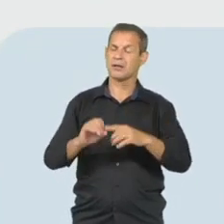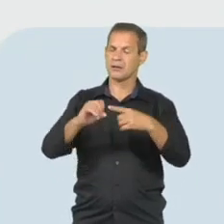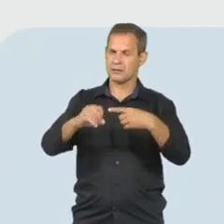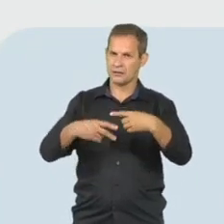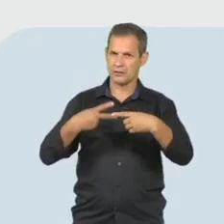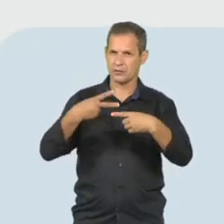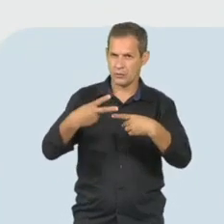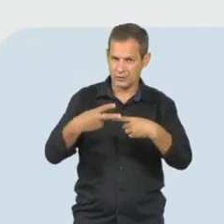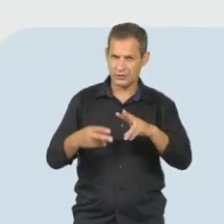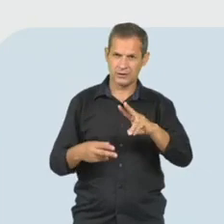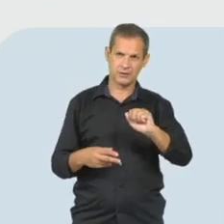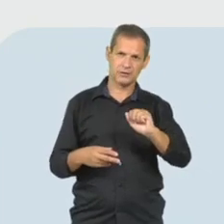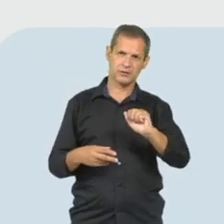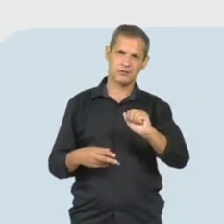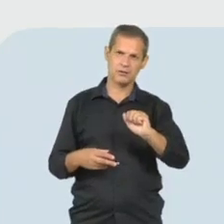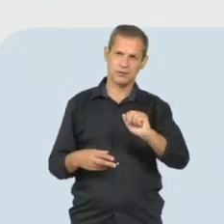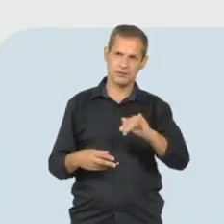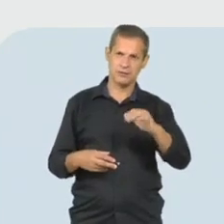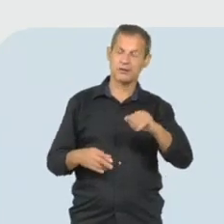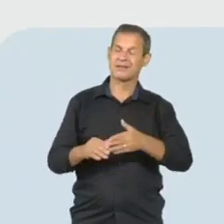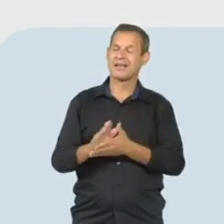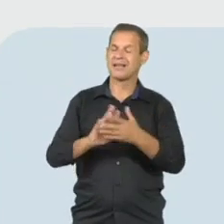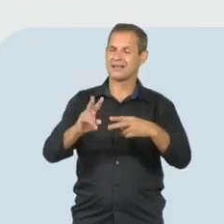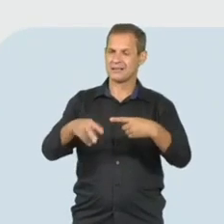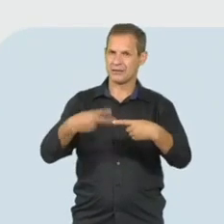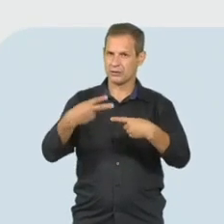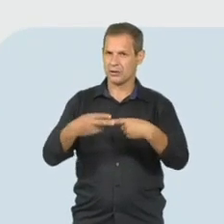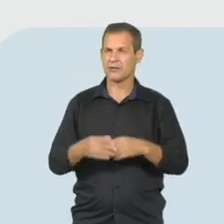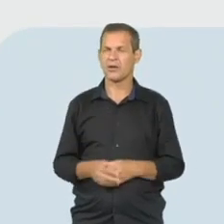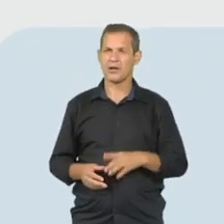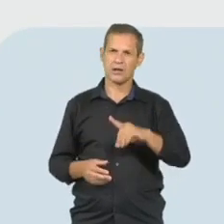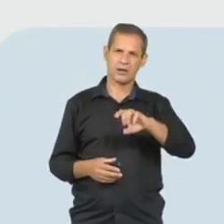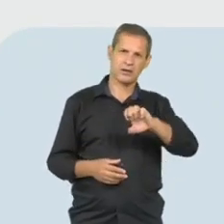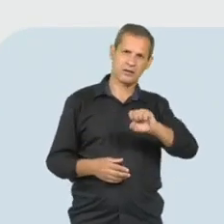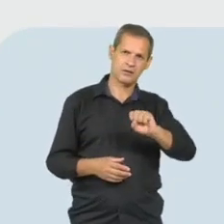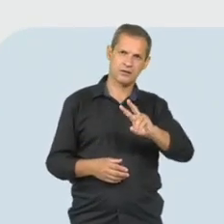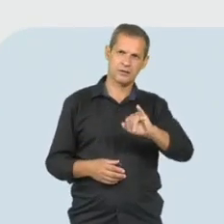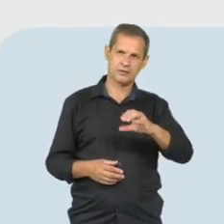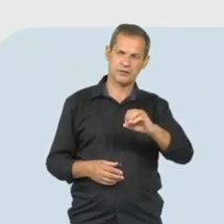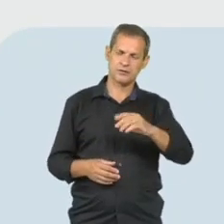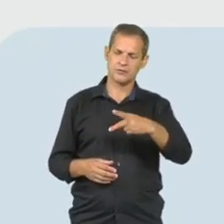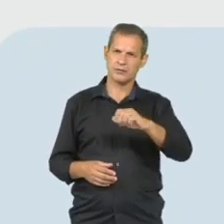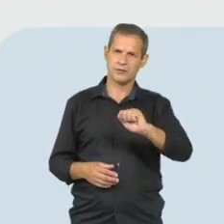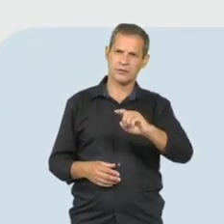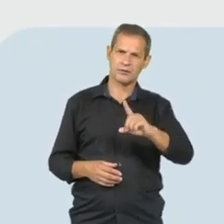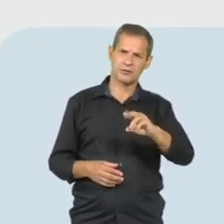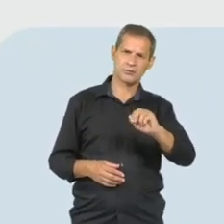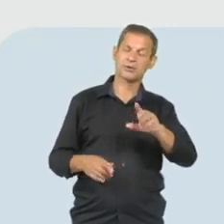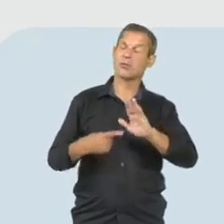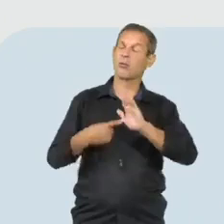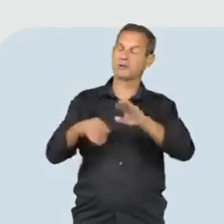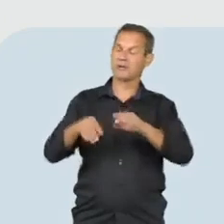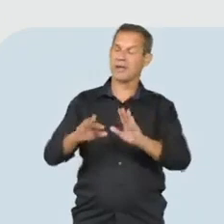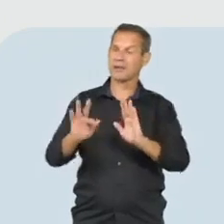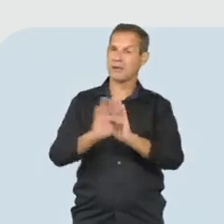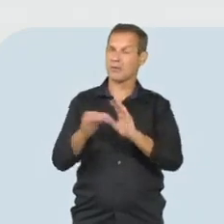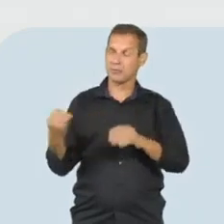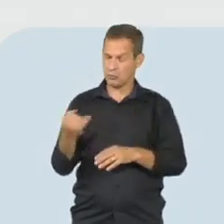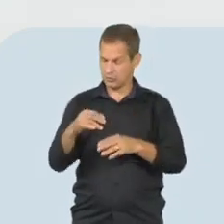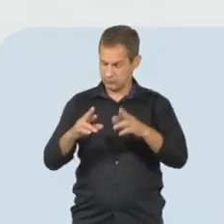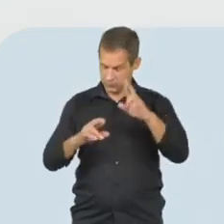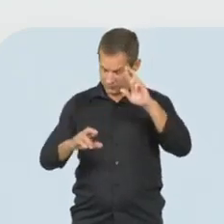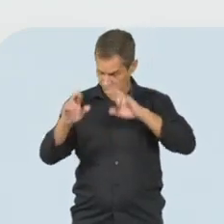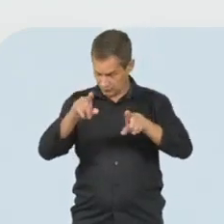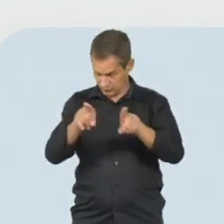aqui vai ser variância, e sem o quadrado é o nosso desvio padrão, que pode aparecer aqui nas nossas fórmulas. Outro detalhe também